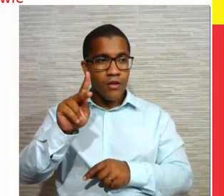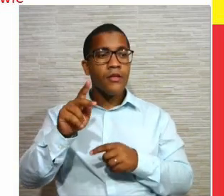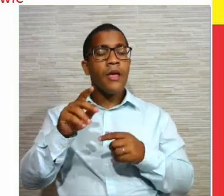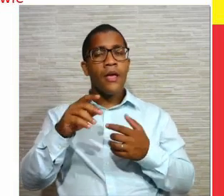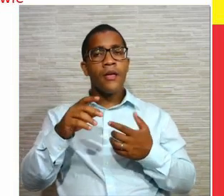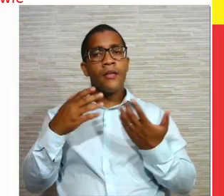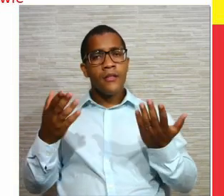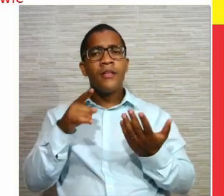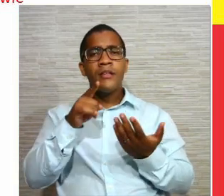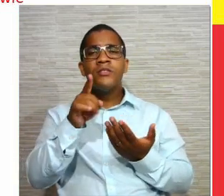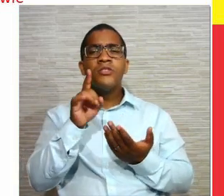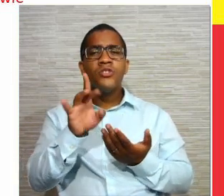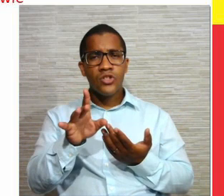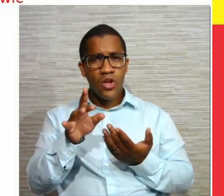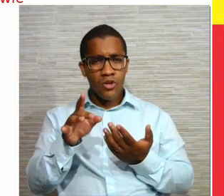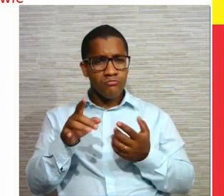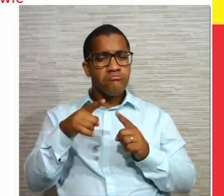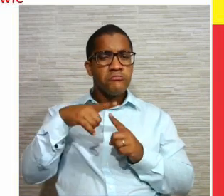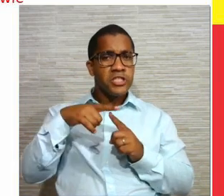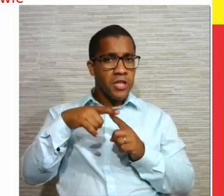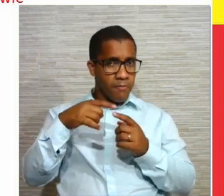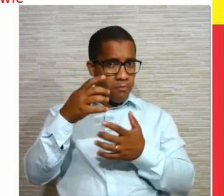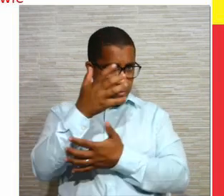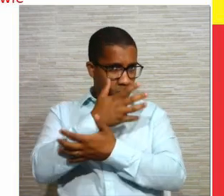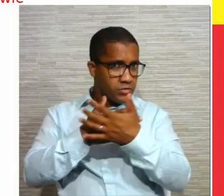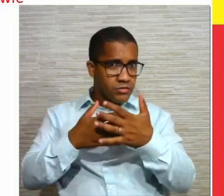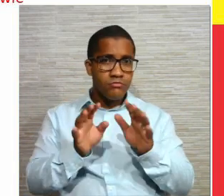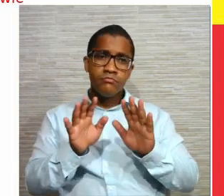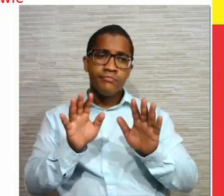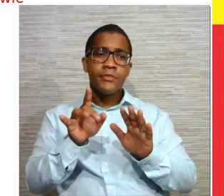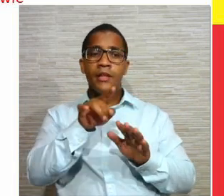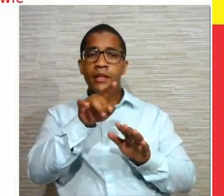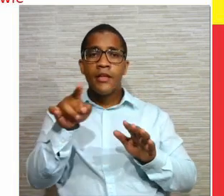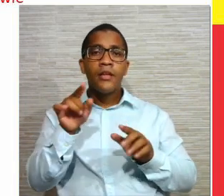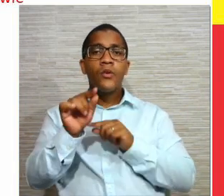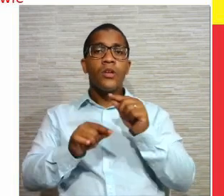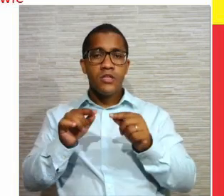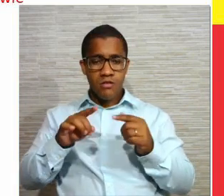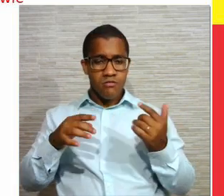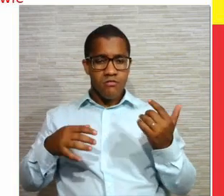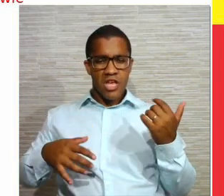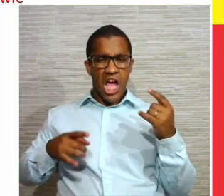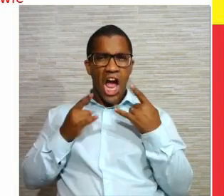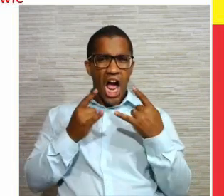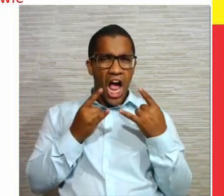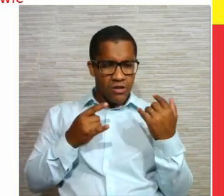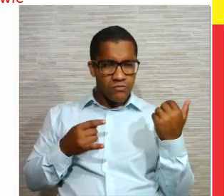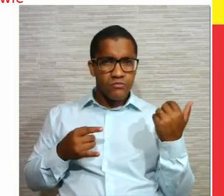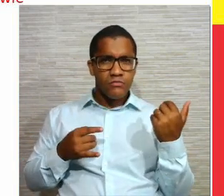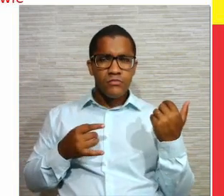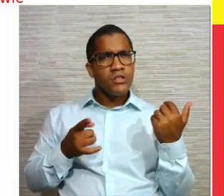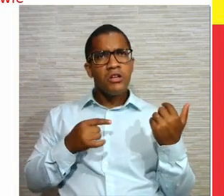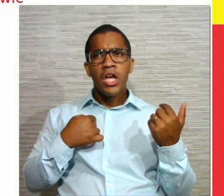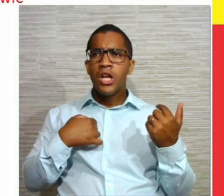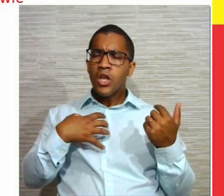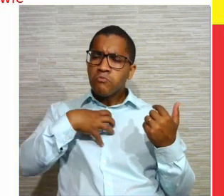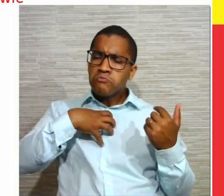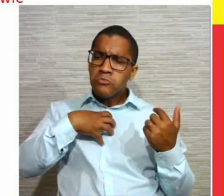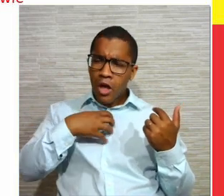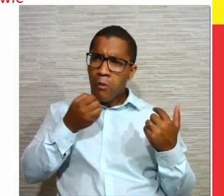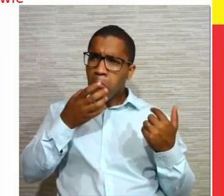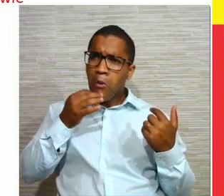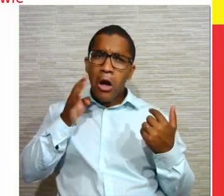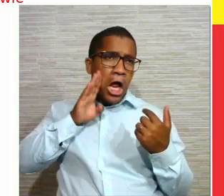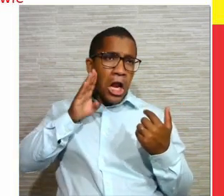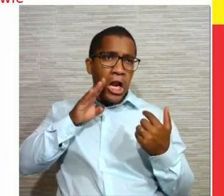costumam falar, que não era apenas um estilo musical, né? Então os músicos não só tocavam rock, né? Eles tocavam o que achassem